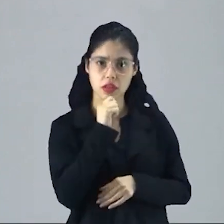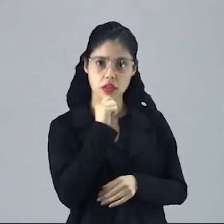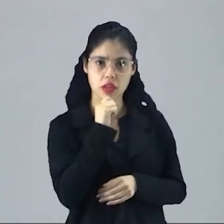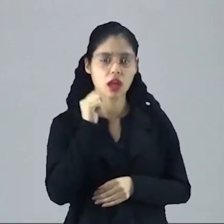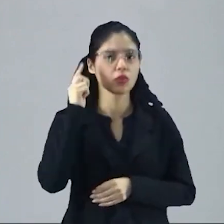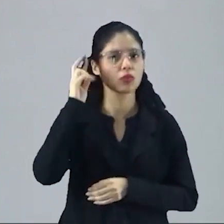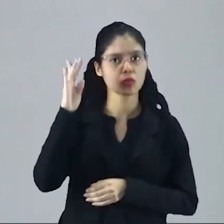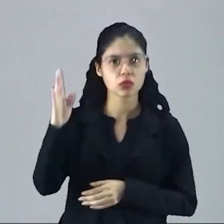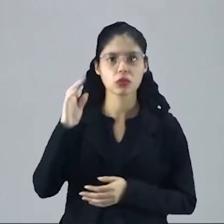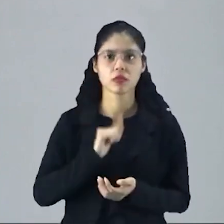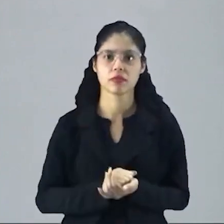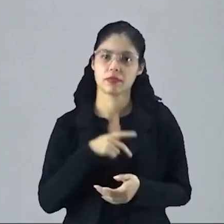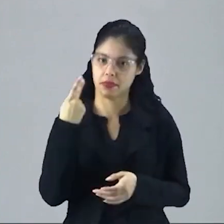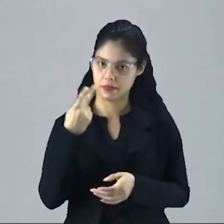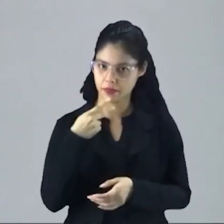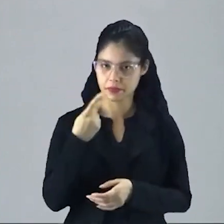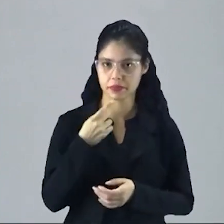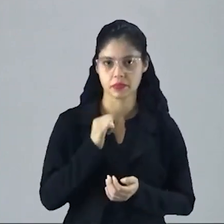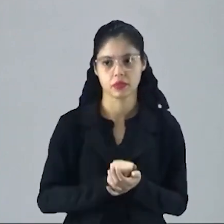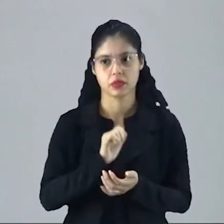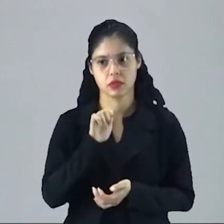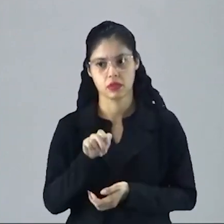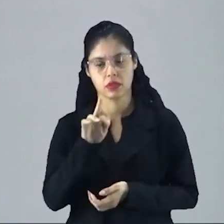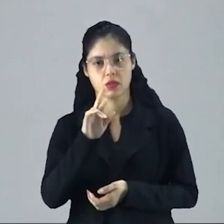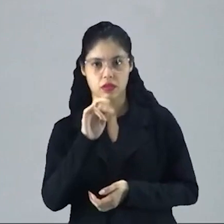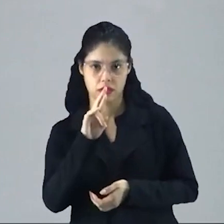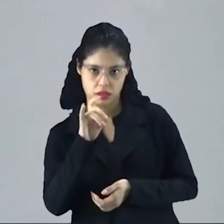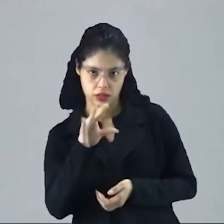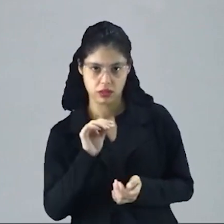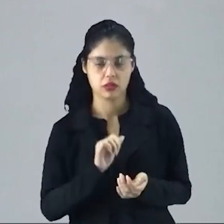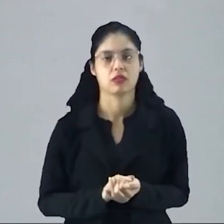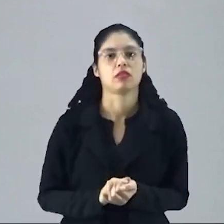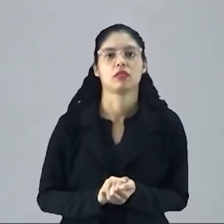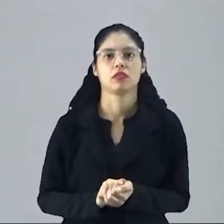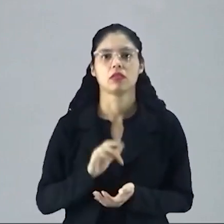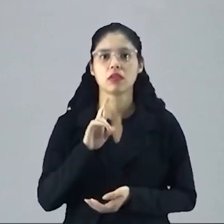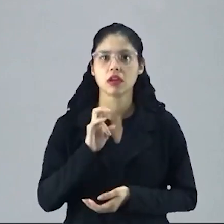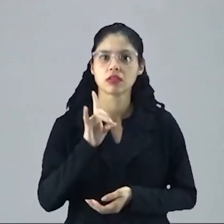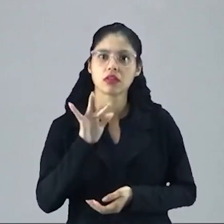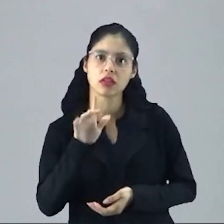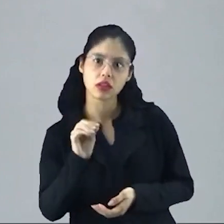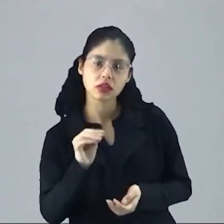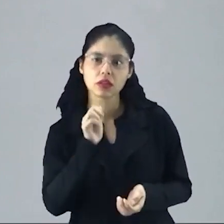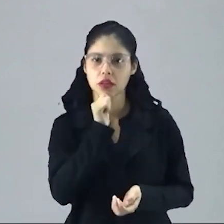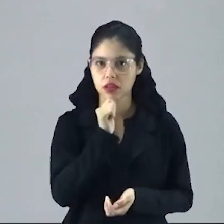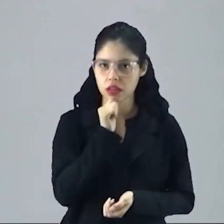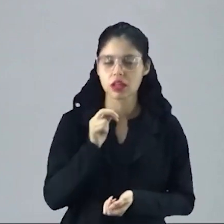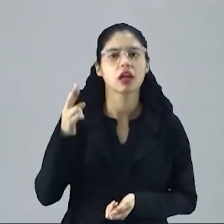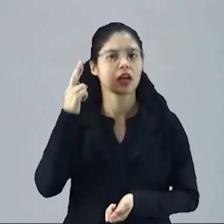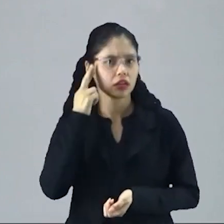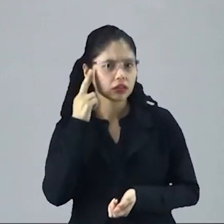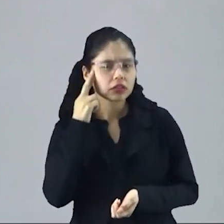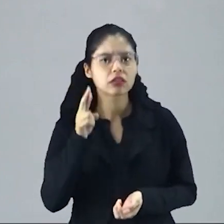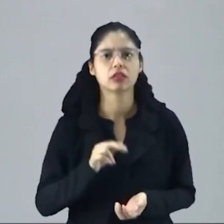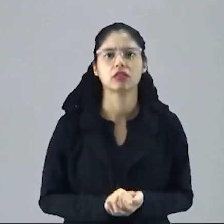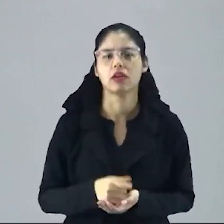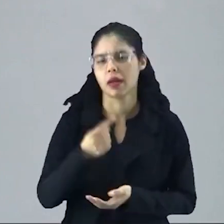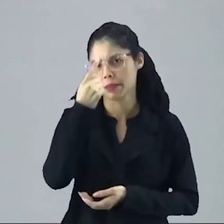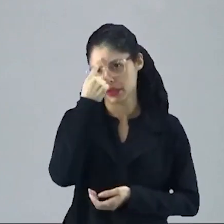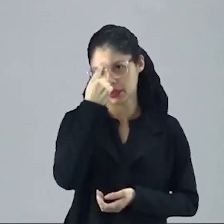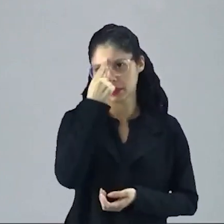do sonho, que fala do onírico, que é contra o racionalismo, então é contra a razão, é